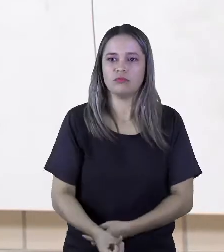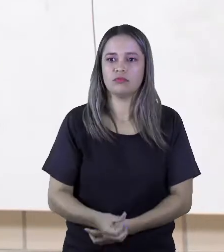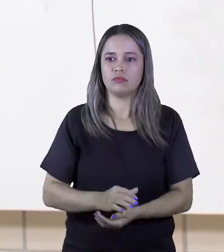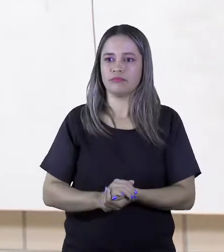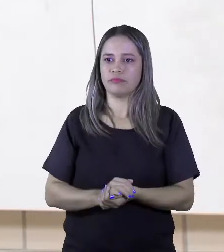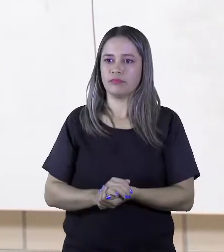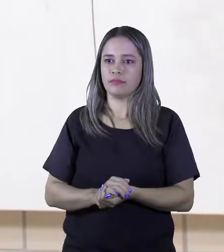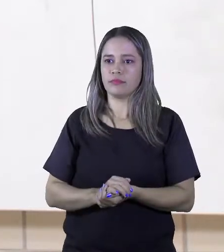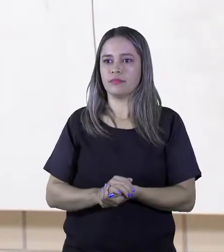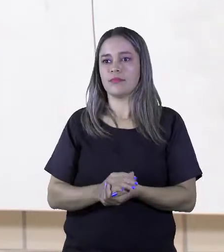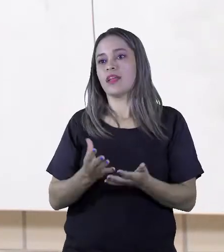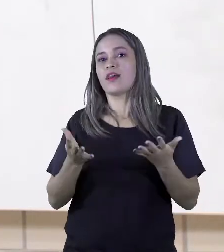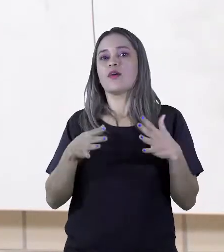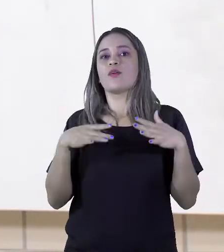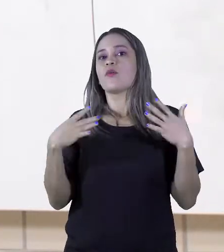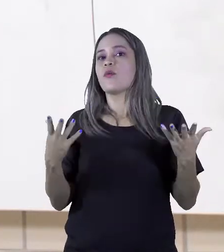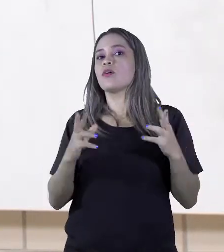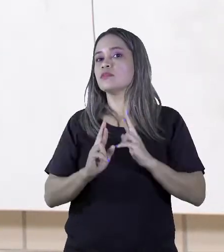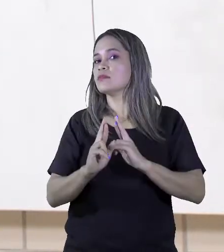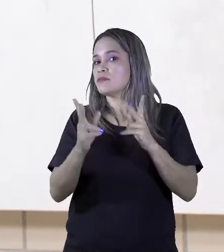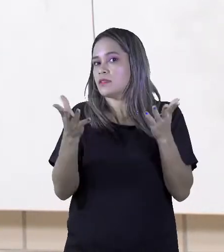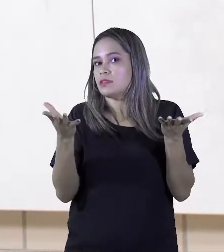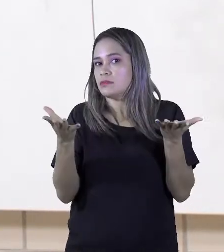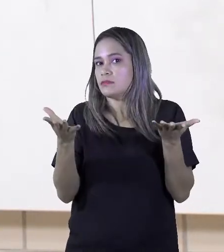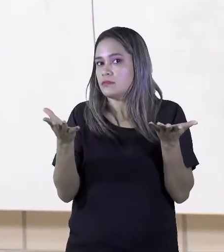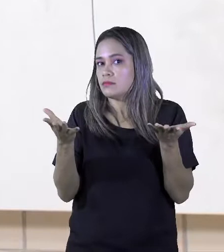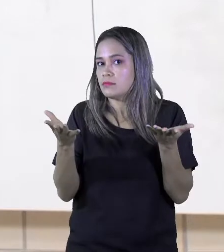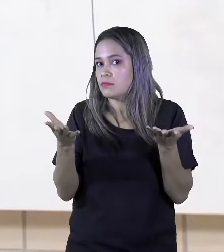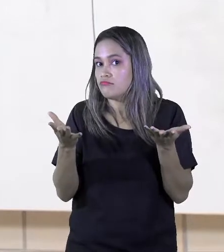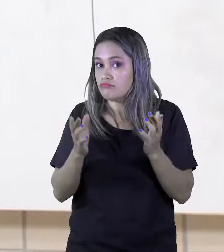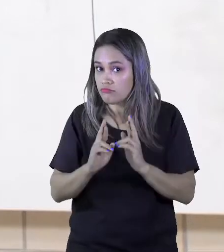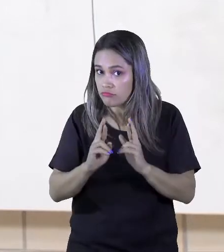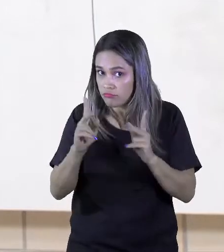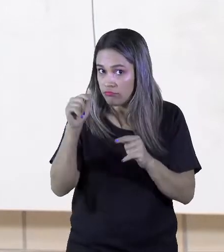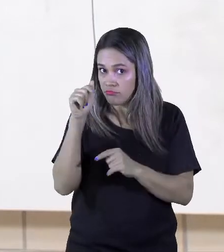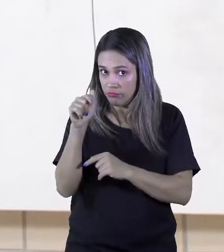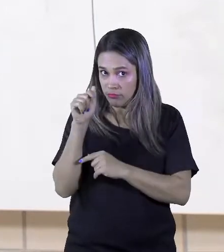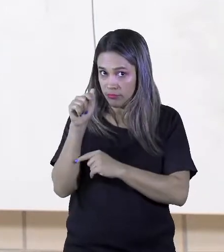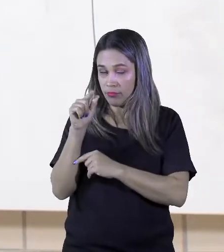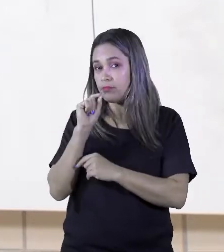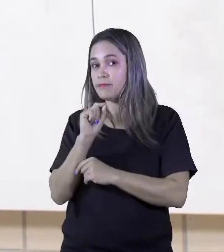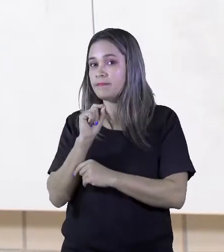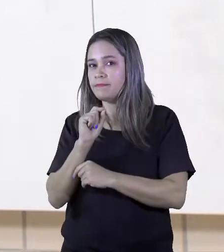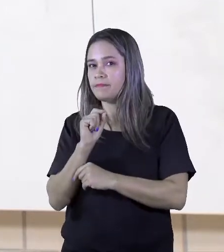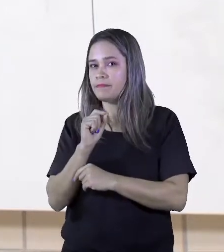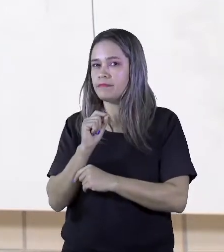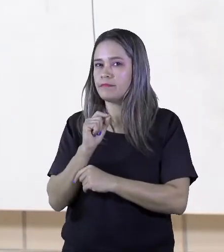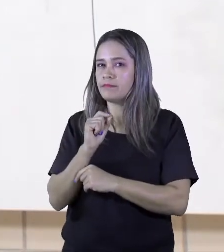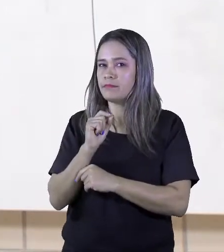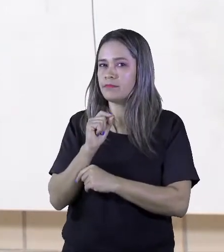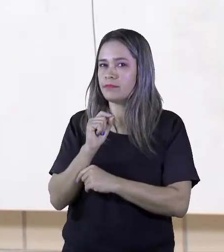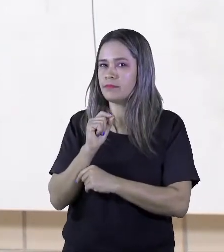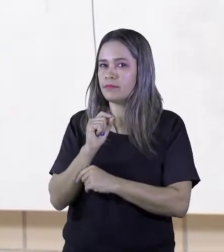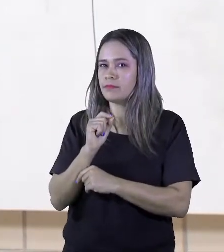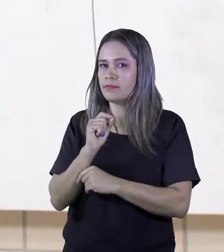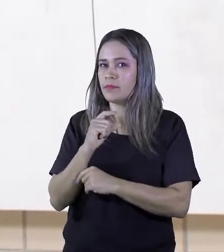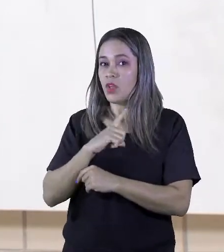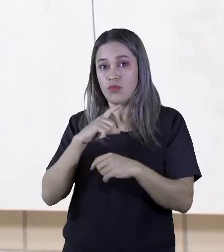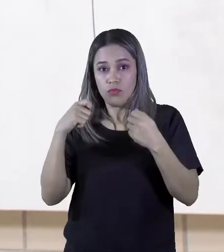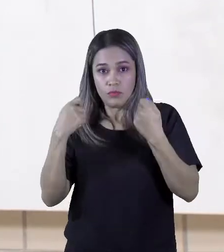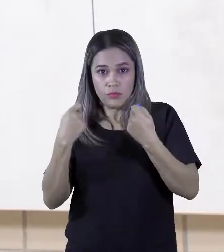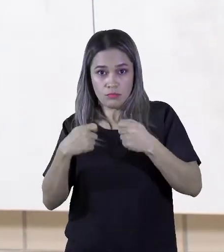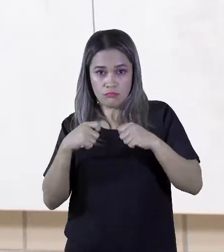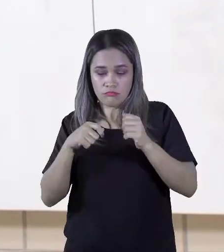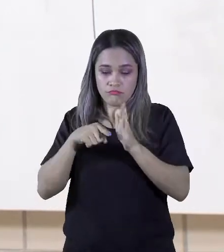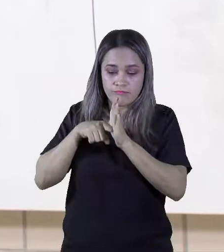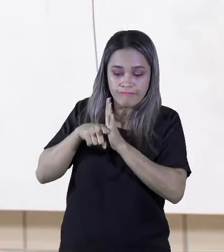a nossa diferença, pessoal? A diferença aqui vai ser que eu vou precisar